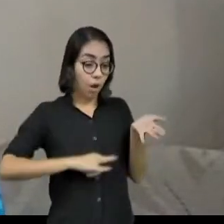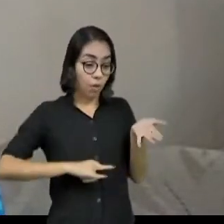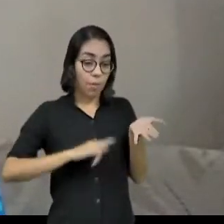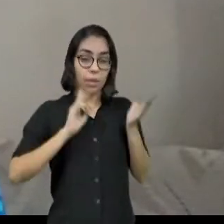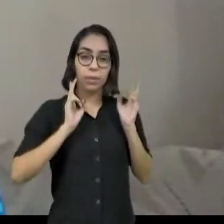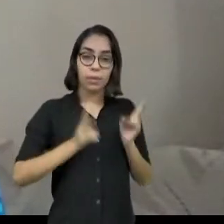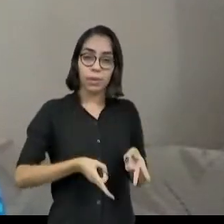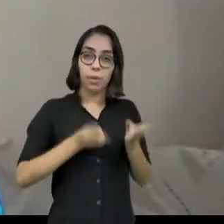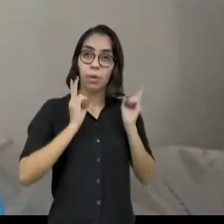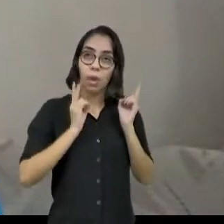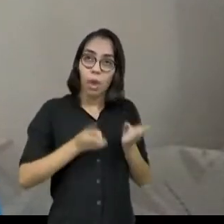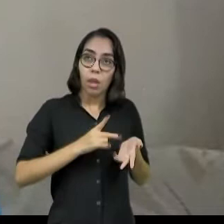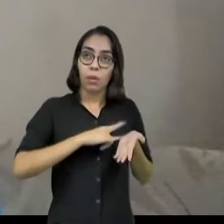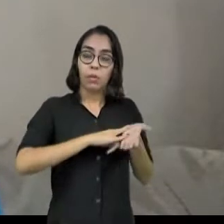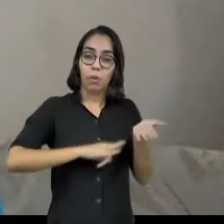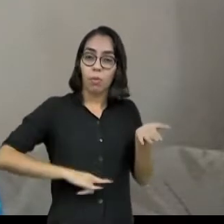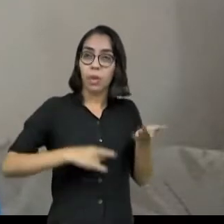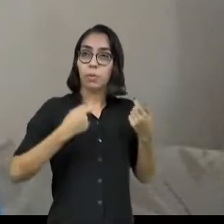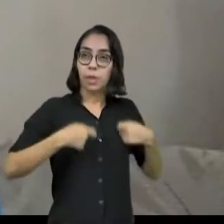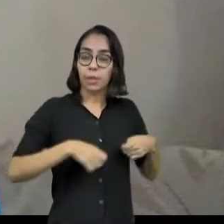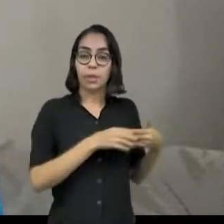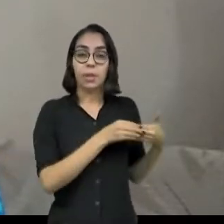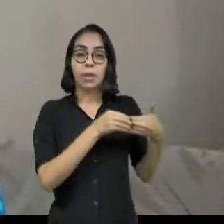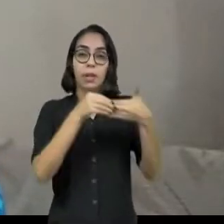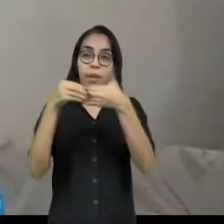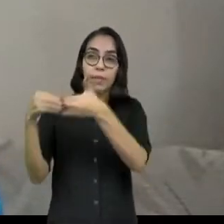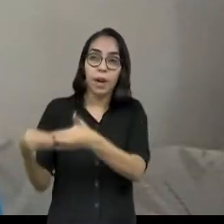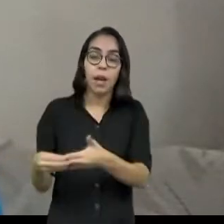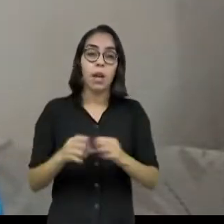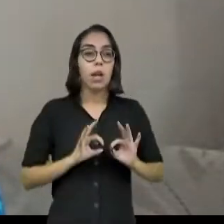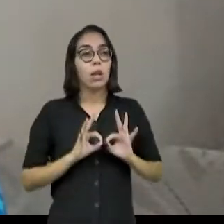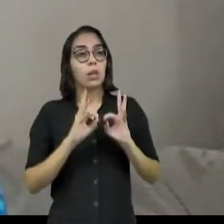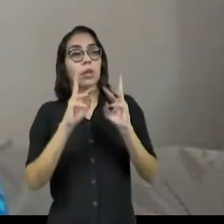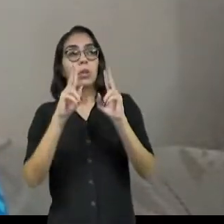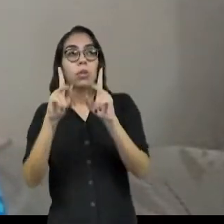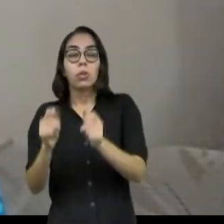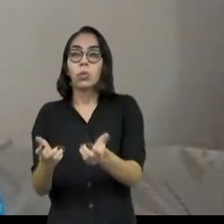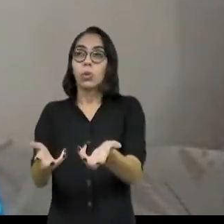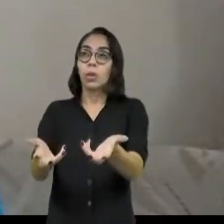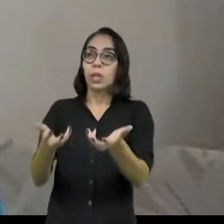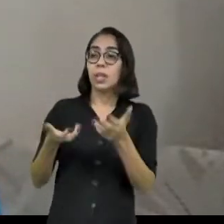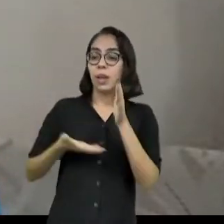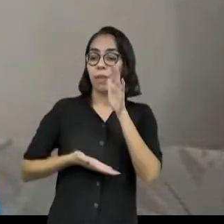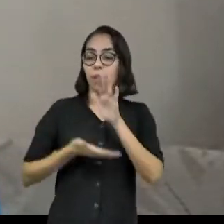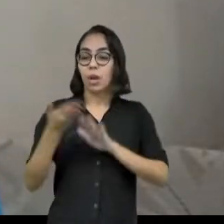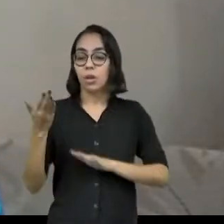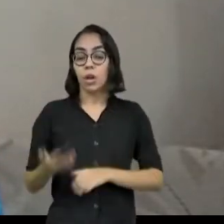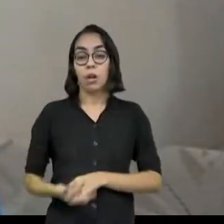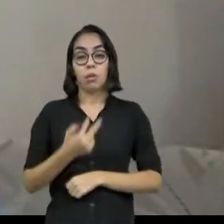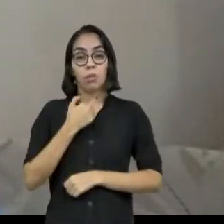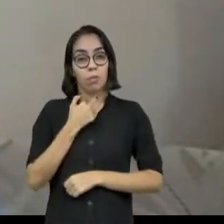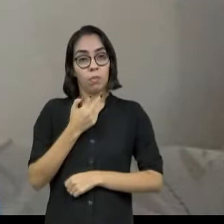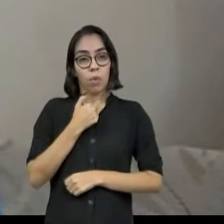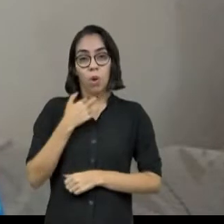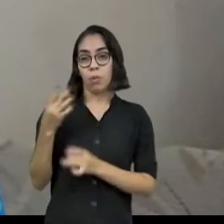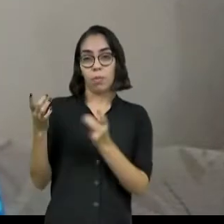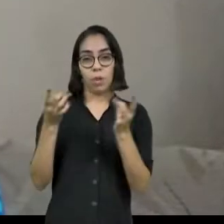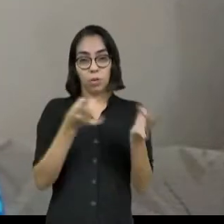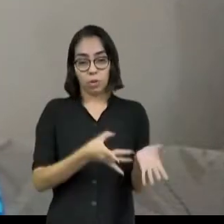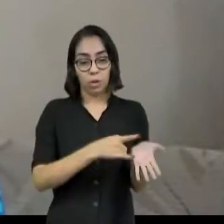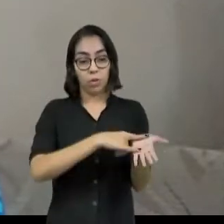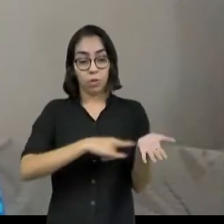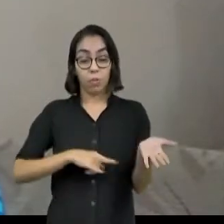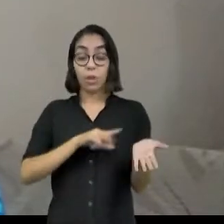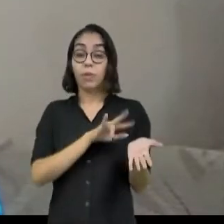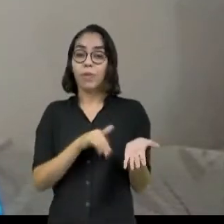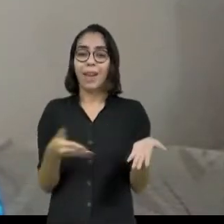que precisa fazer algum serviço, buscar toda a documentação atualizada. E com essa ferramenta, ele vai ter